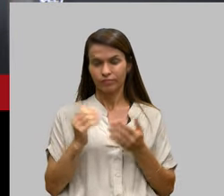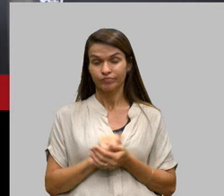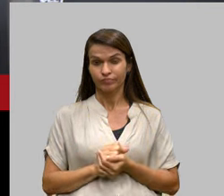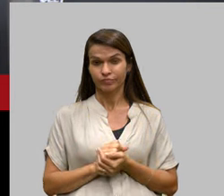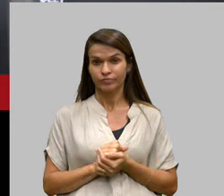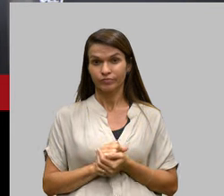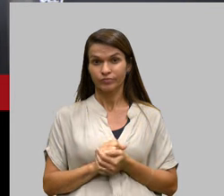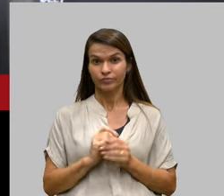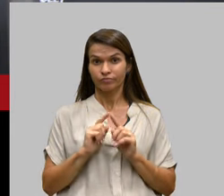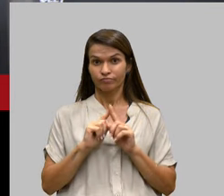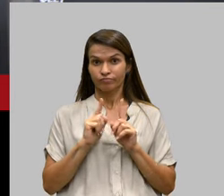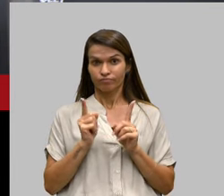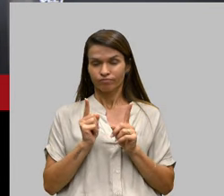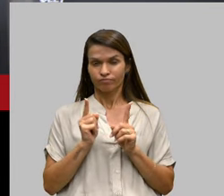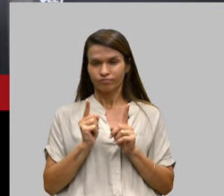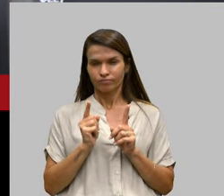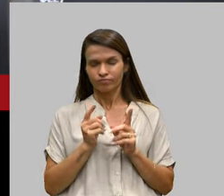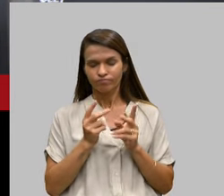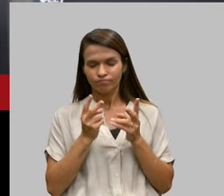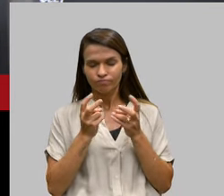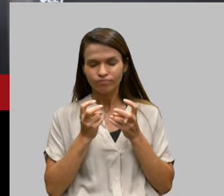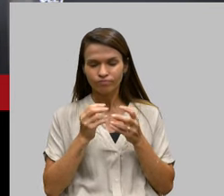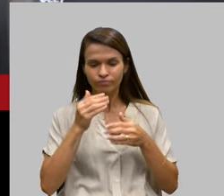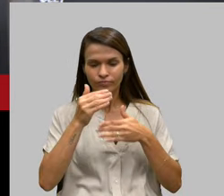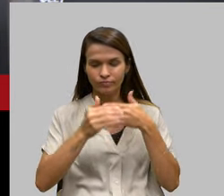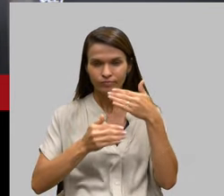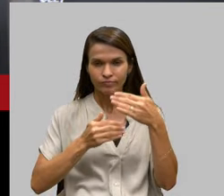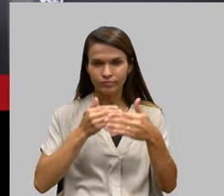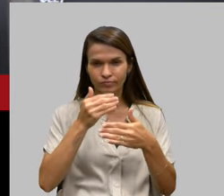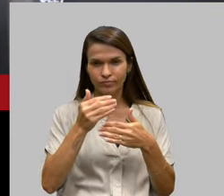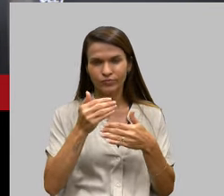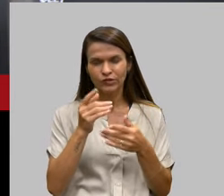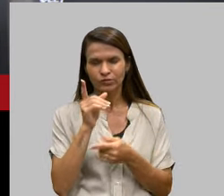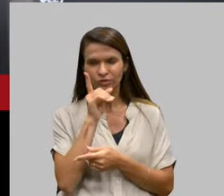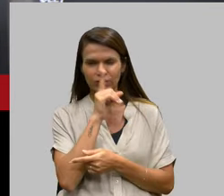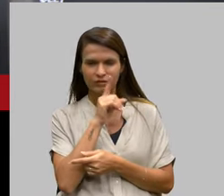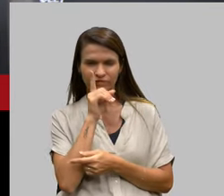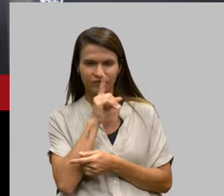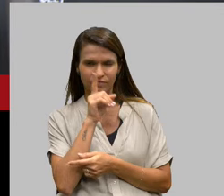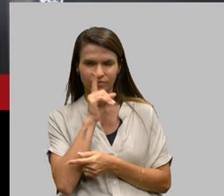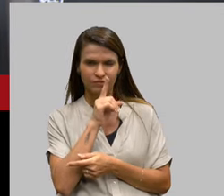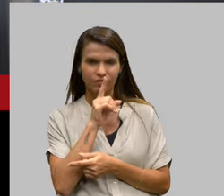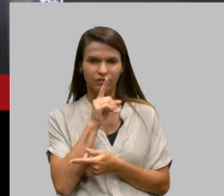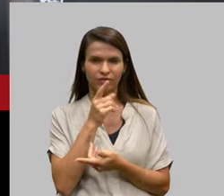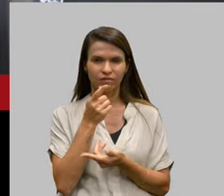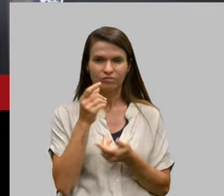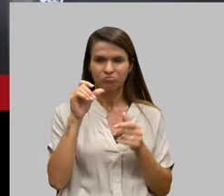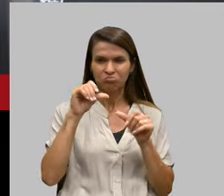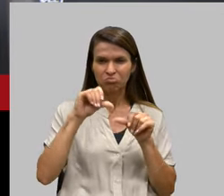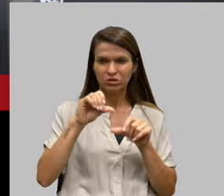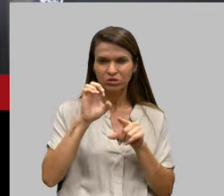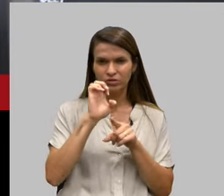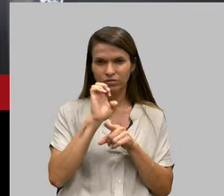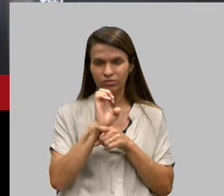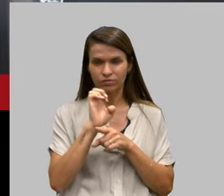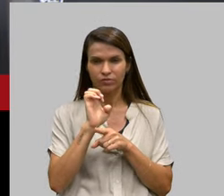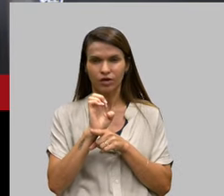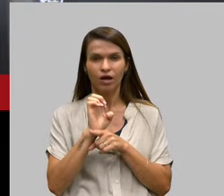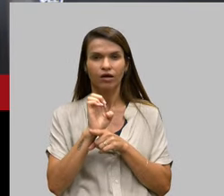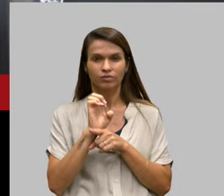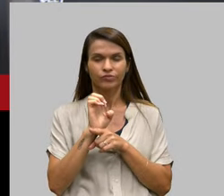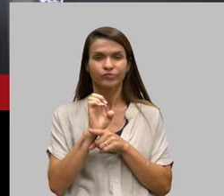diante de um avanço de uma precarização do que a gente chama de de estado do bem-estar